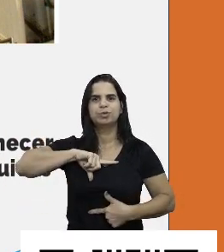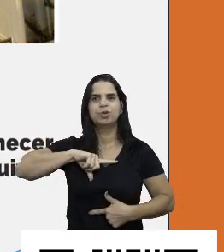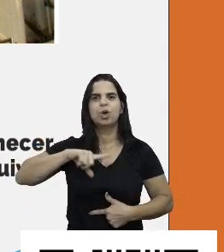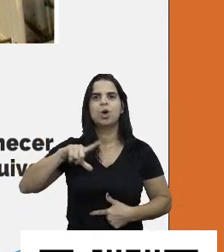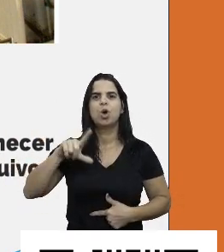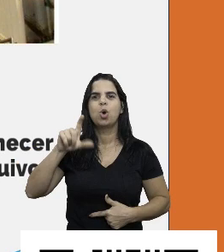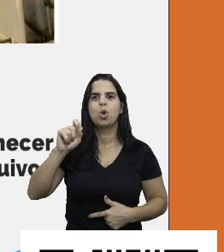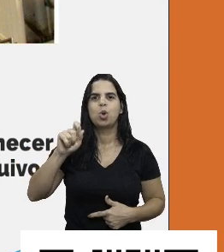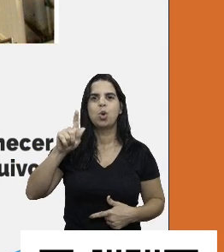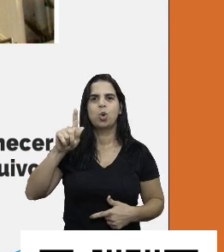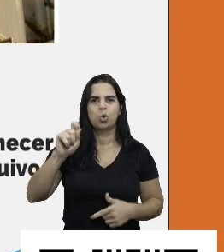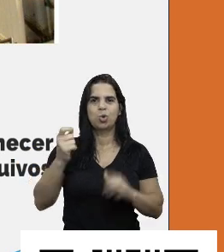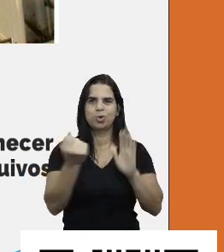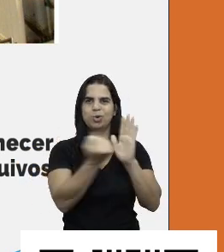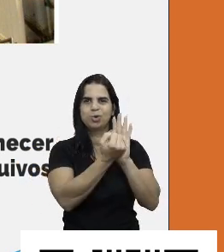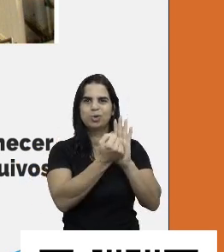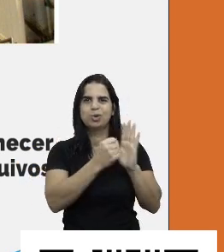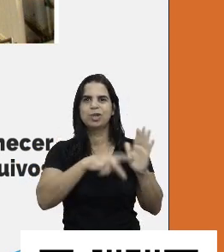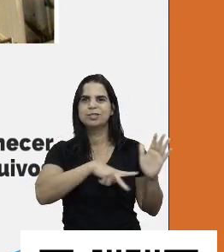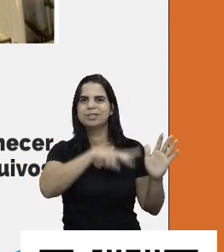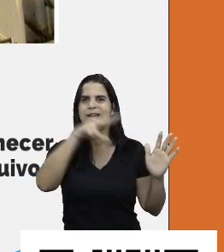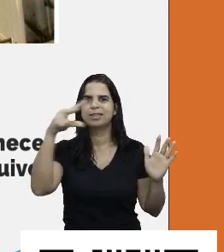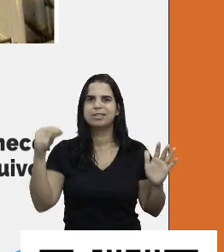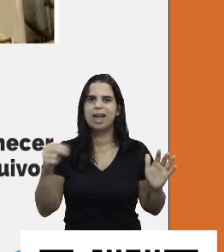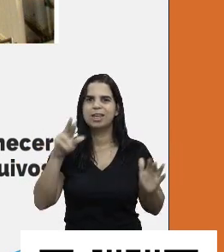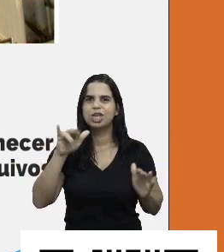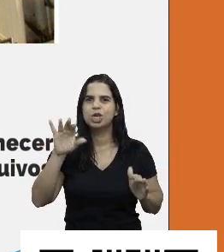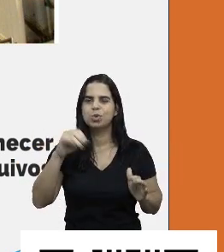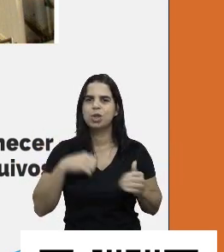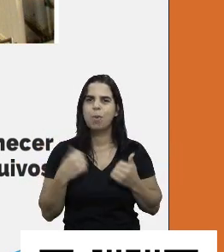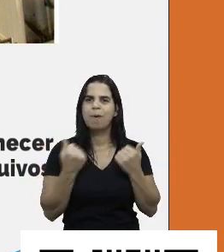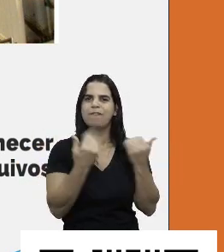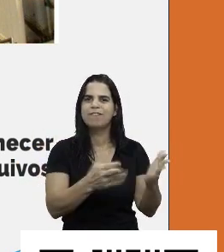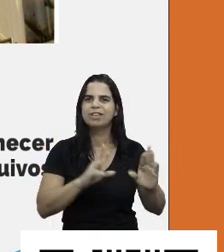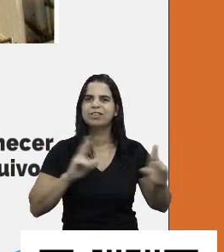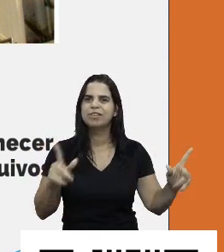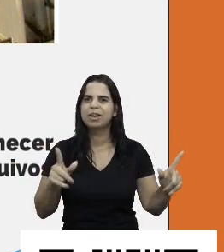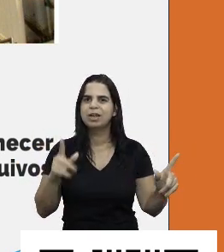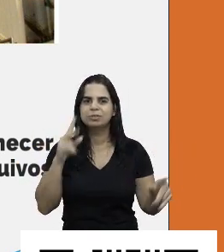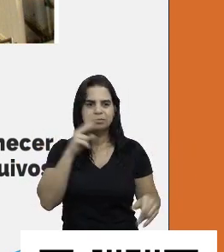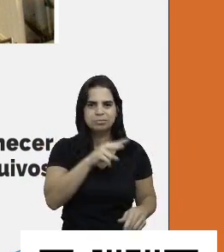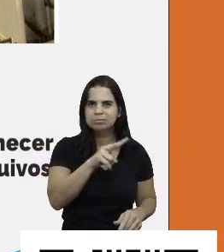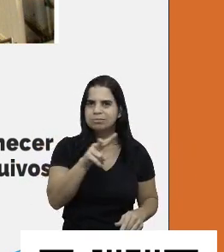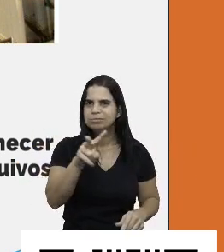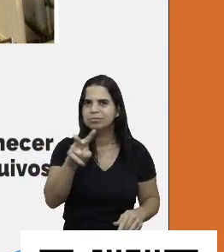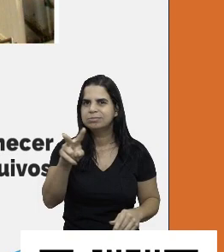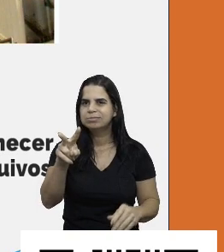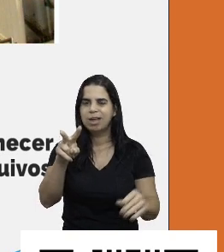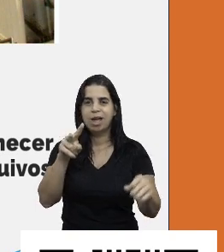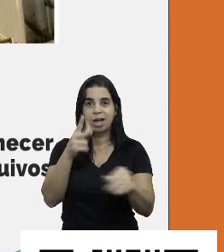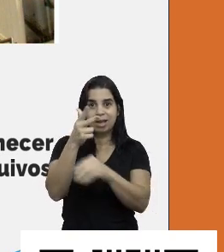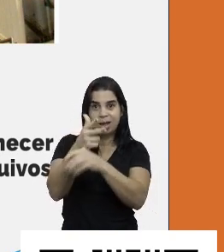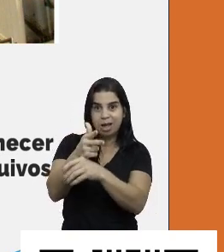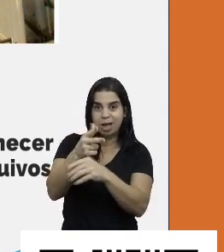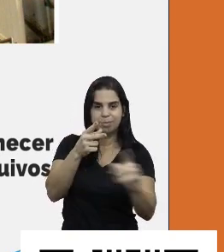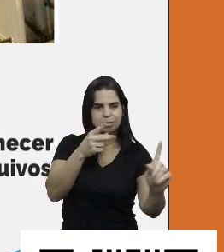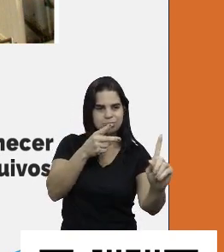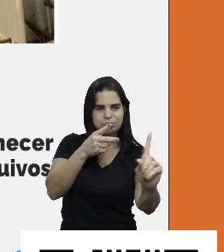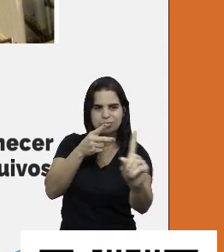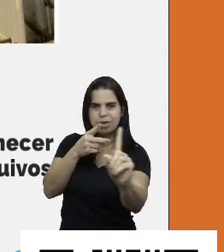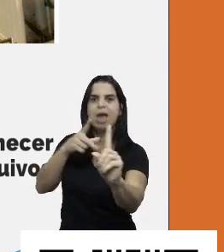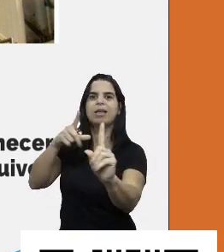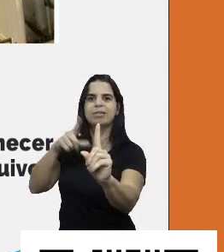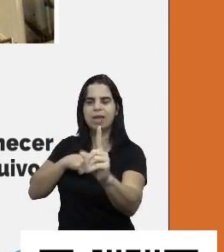Senac Rio teria uma oferta diferenciada Então você passou na frente de uma câmera tem o logo no seu crachá Você tem uma voz diferenciado você tá com uma camiseta x